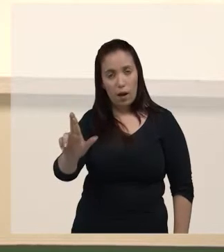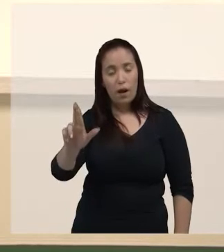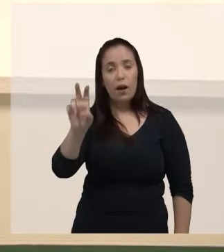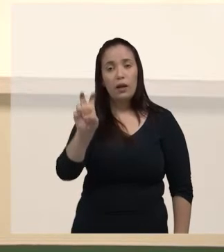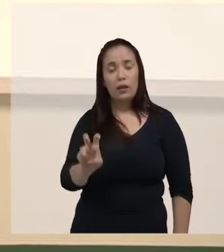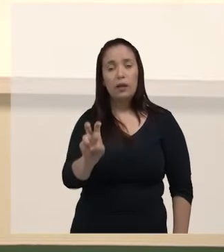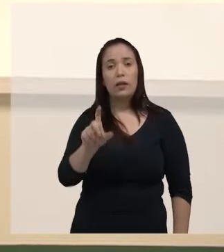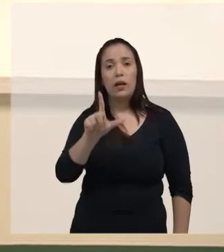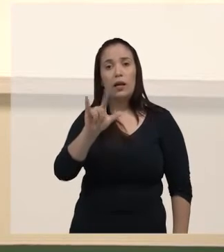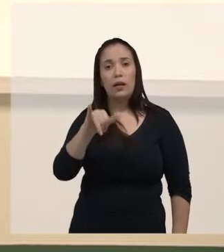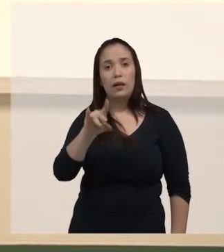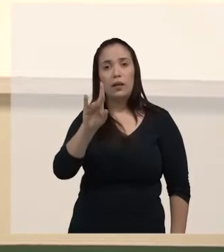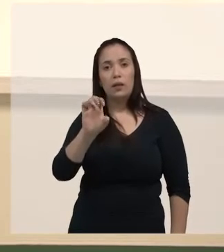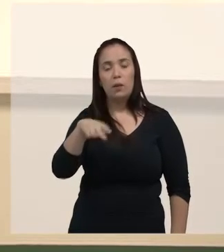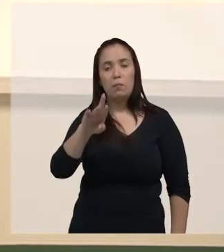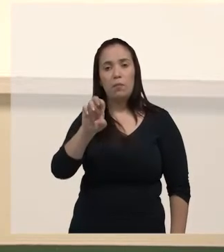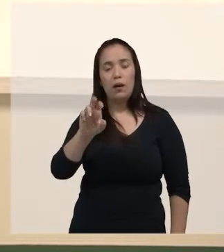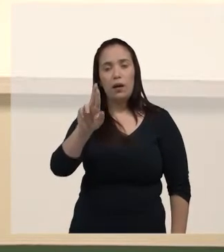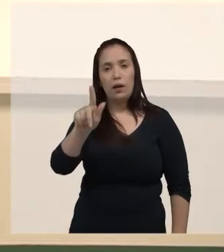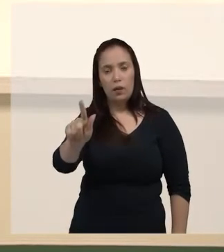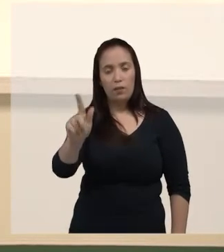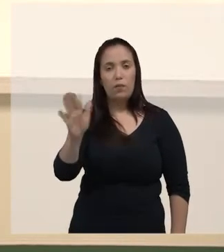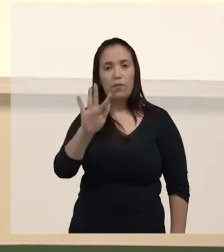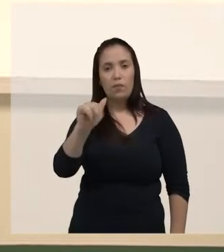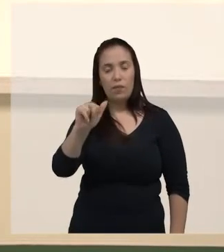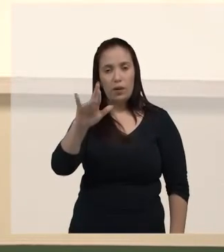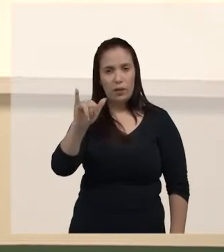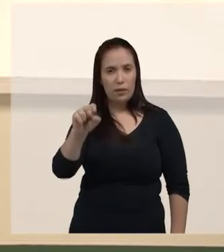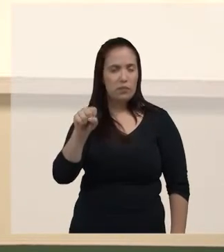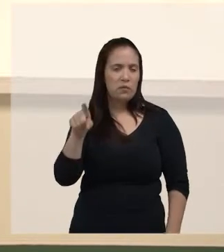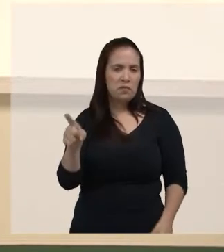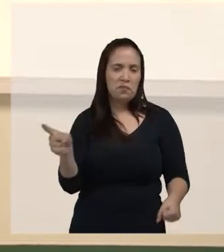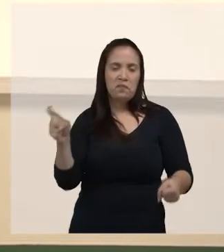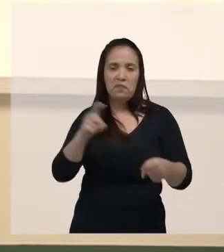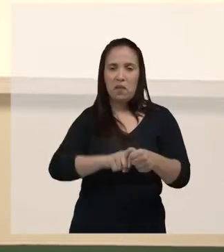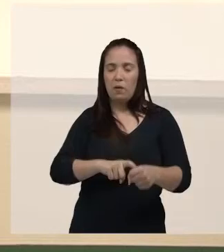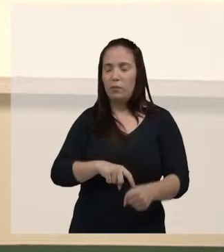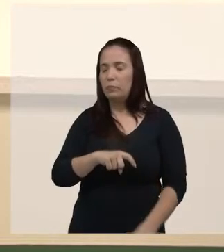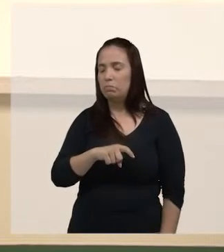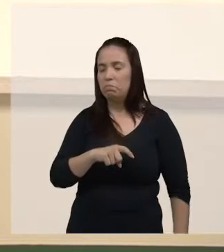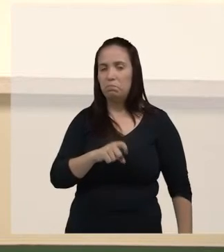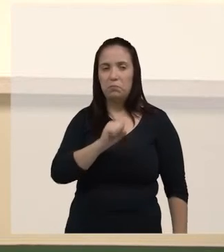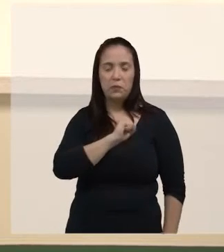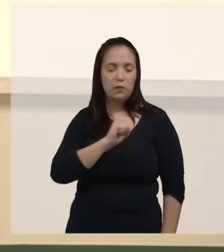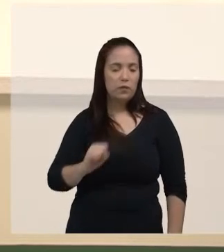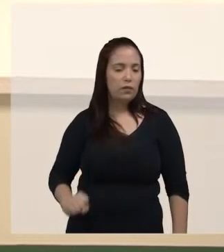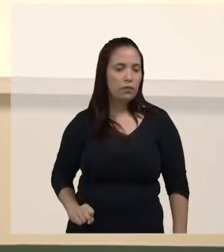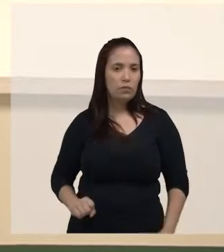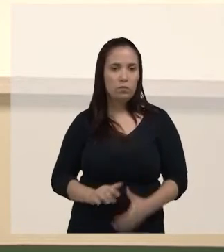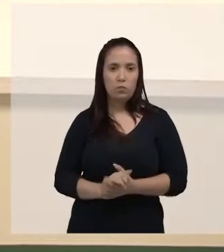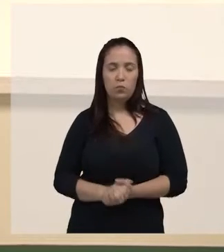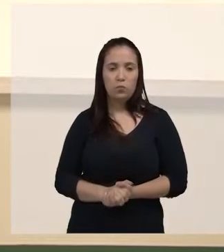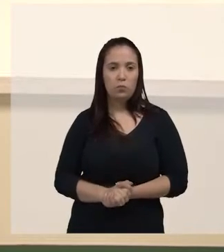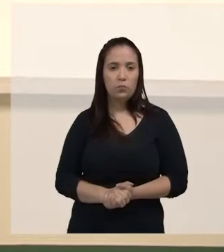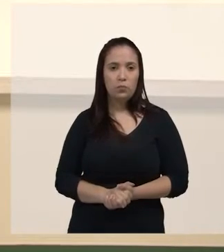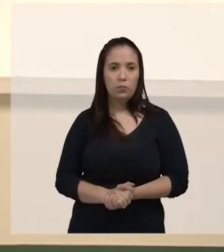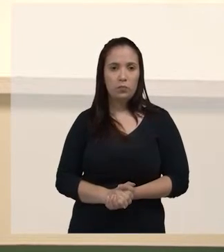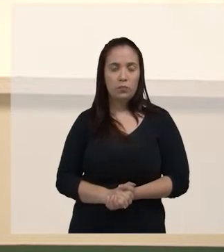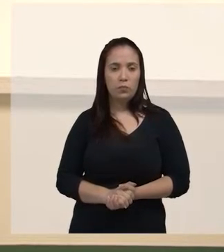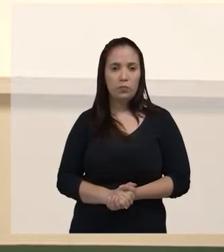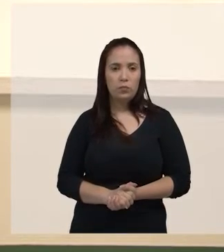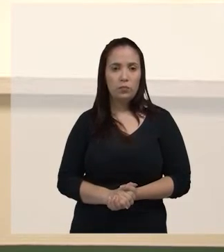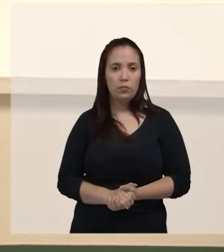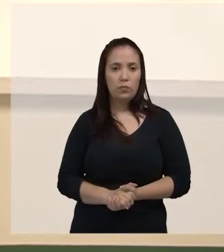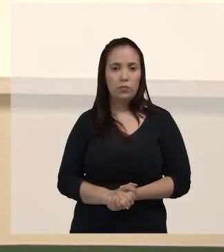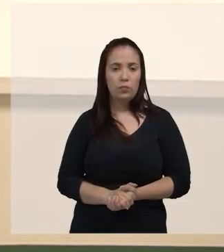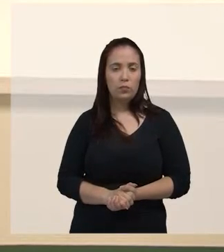em quinto, Lindenberg Farias. Esse não volta mais, né, Esse cara? não volta mais para o Senado. Esse já tem noção que